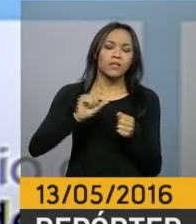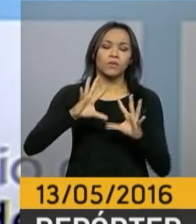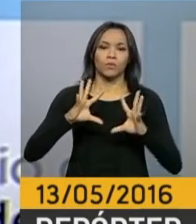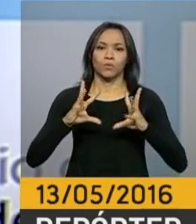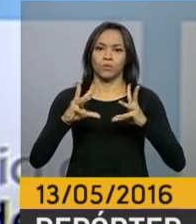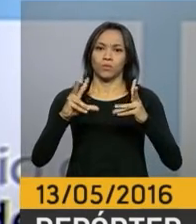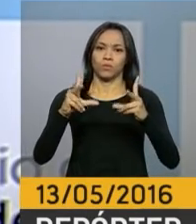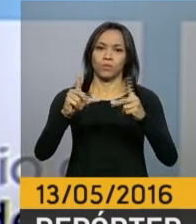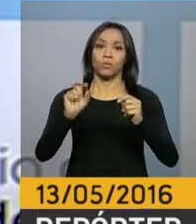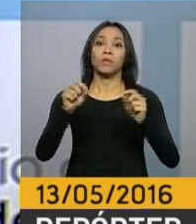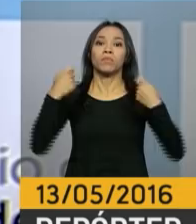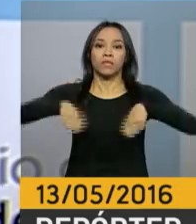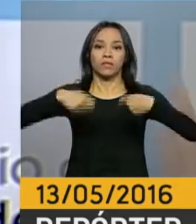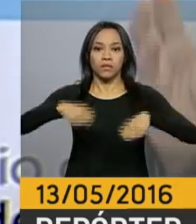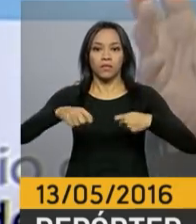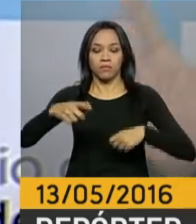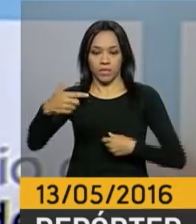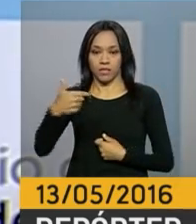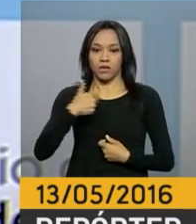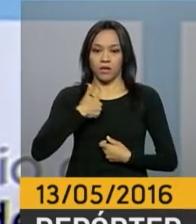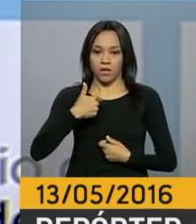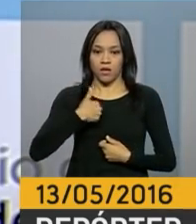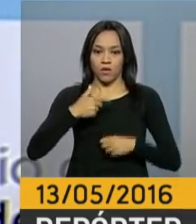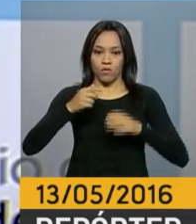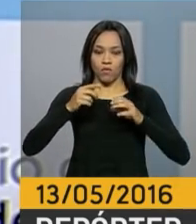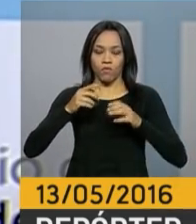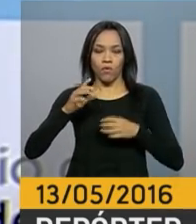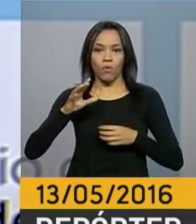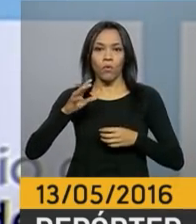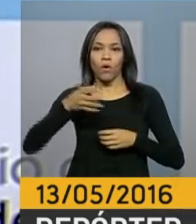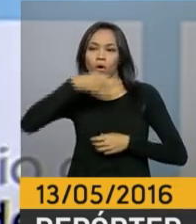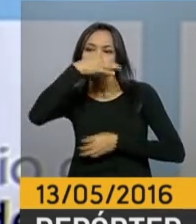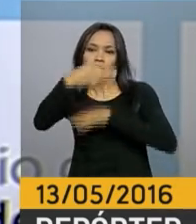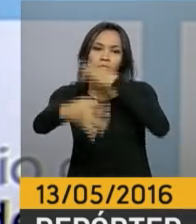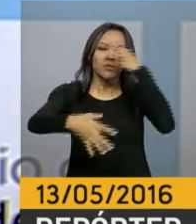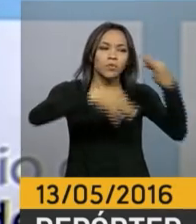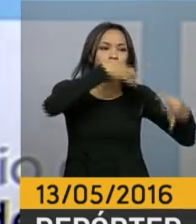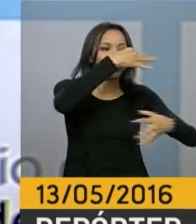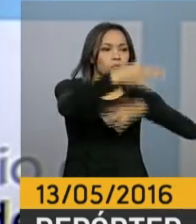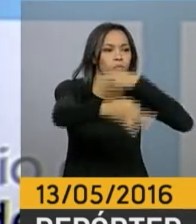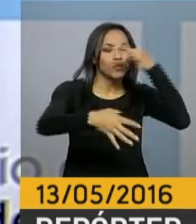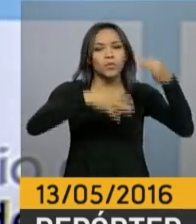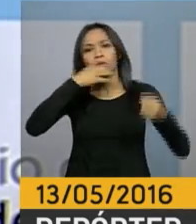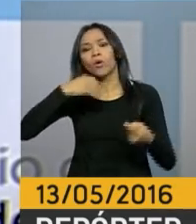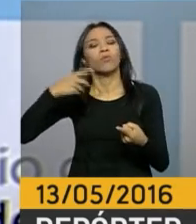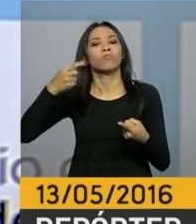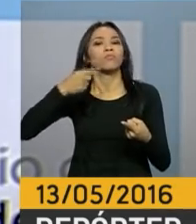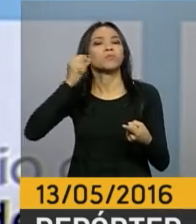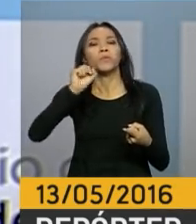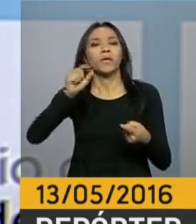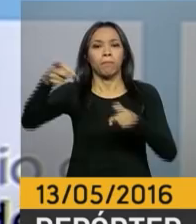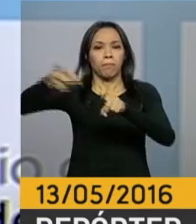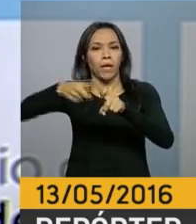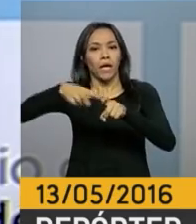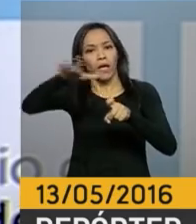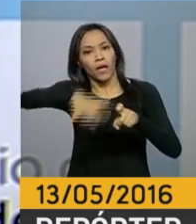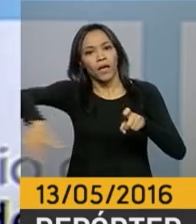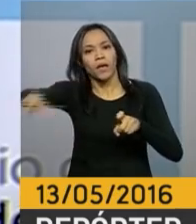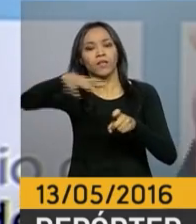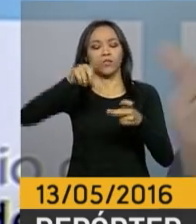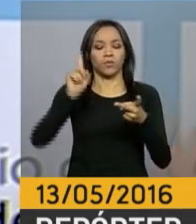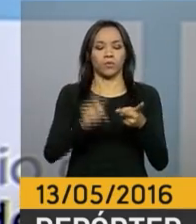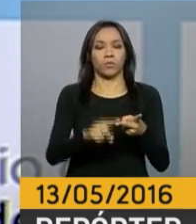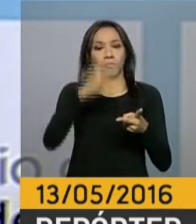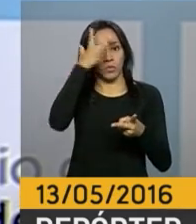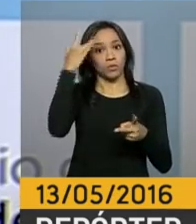na gestão mas eu especialmente Vou me dedicar a ouvir todas as áreas afetas os médicos os servidores né